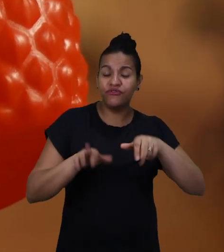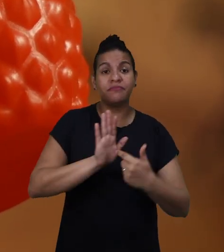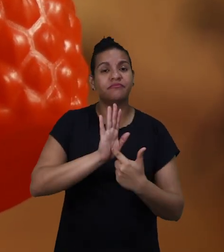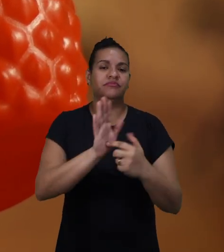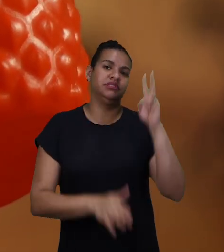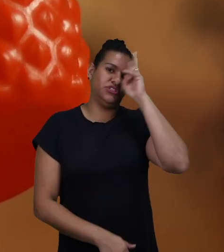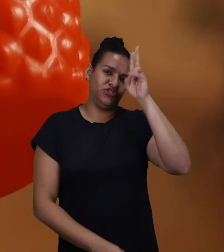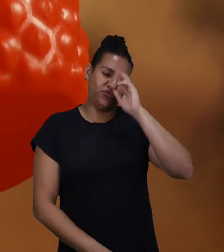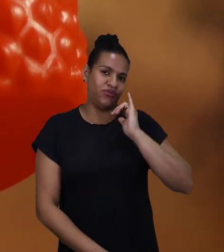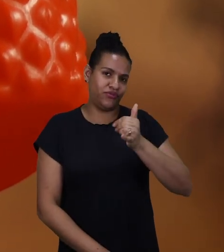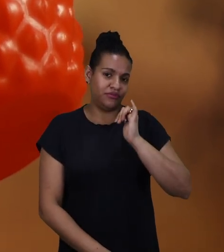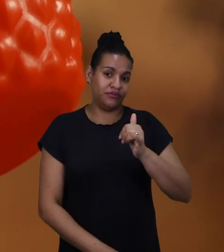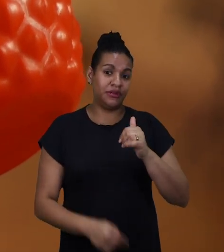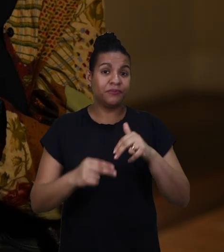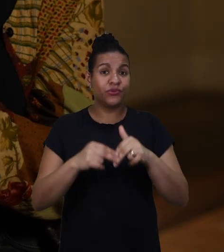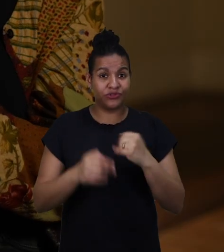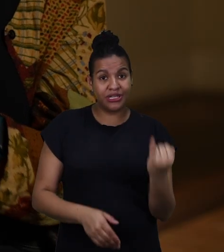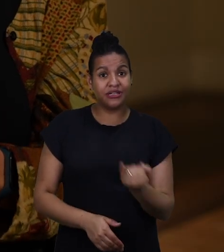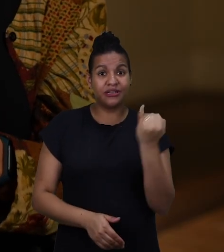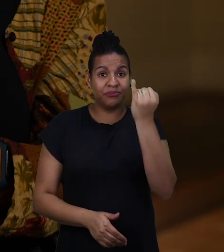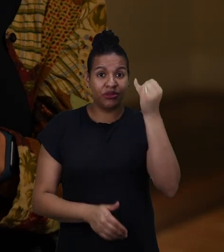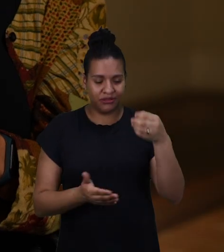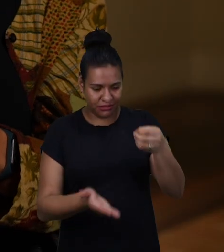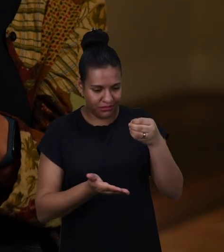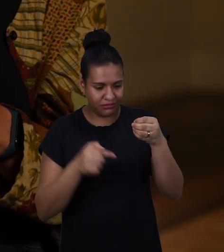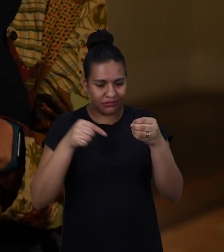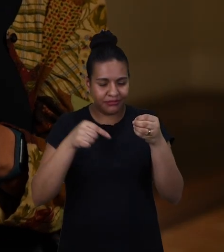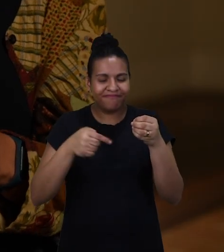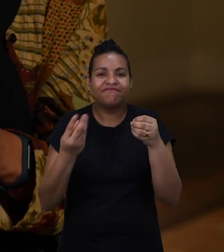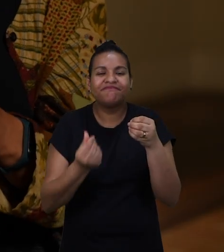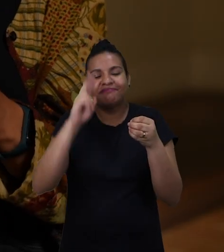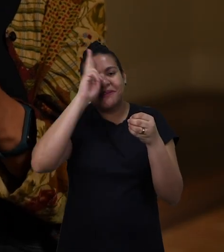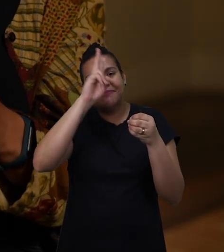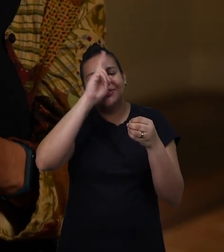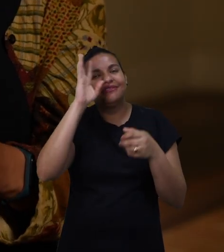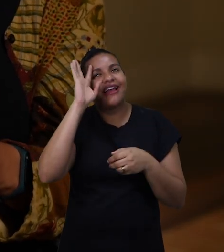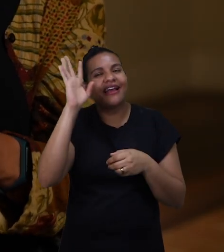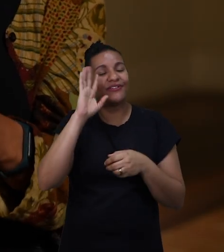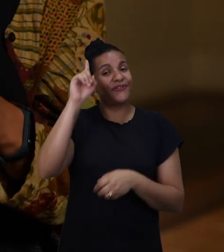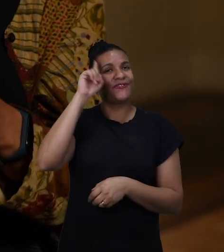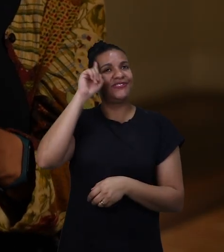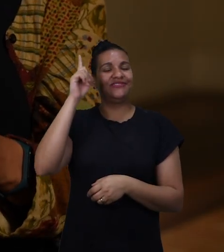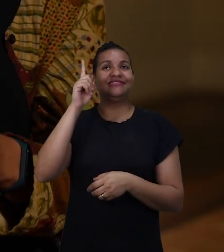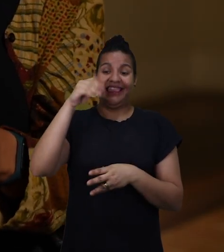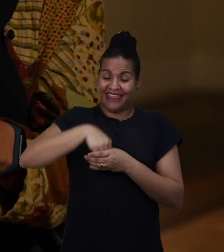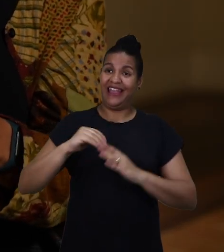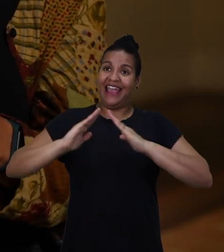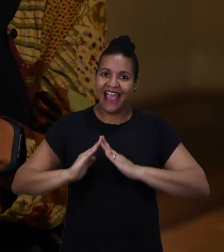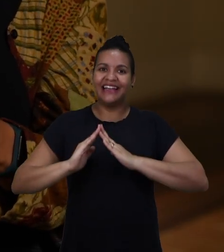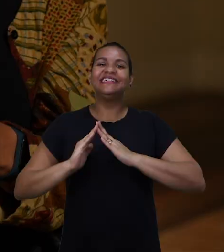É justamente por essa importância que esse objeto ocupa no nosso imaginário, do nosso cotidiano, dos nossos